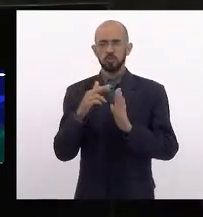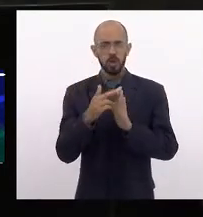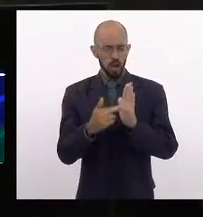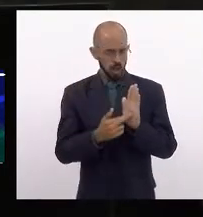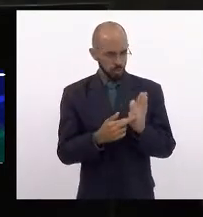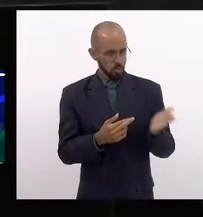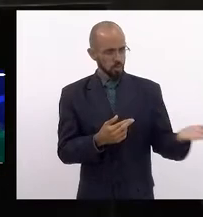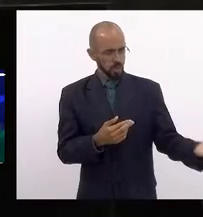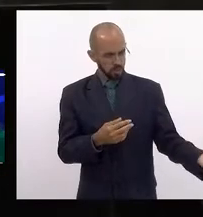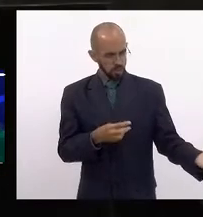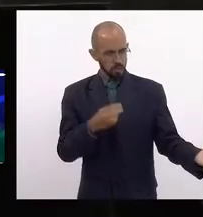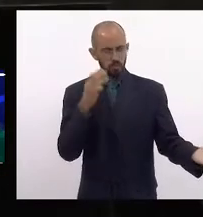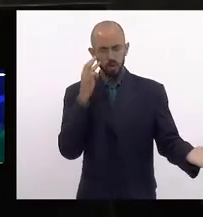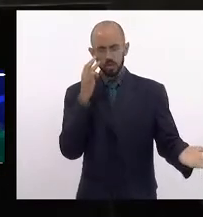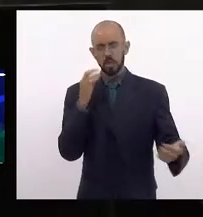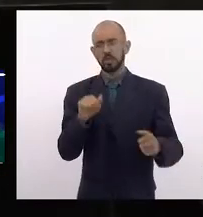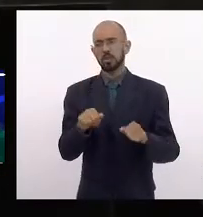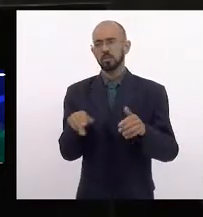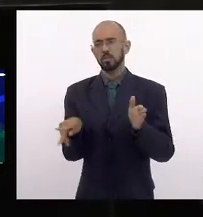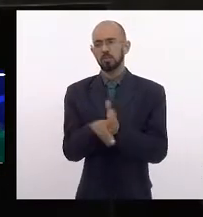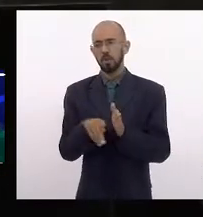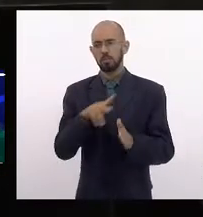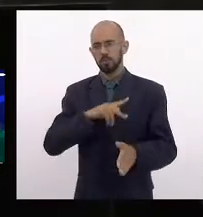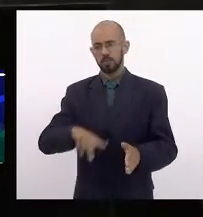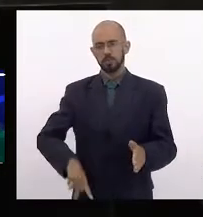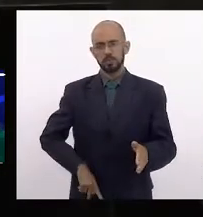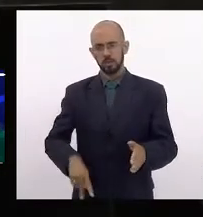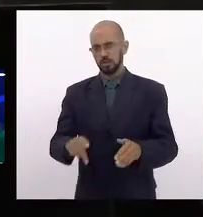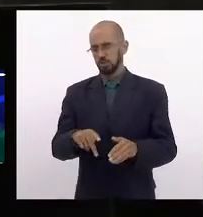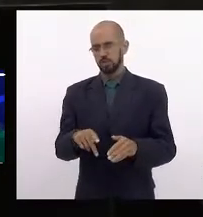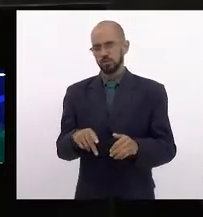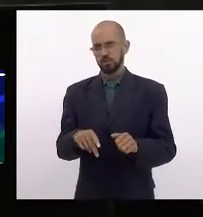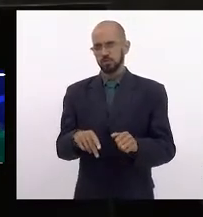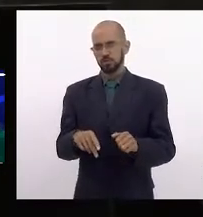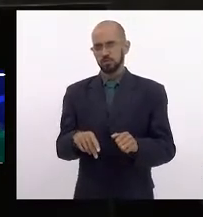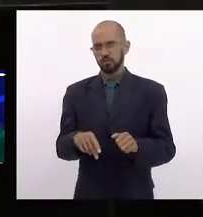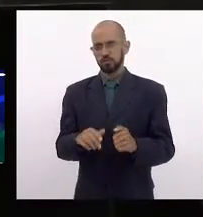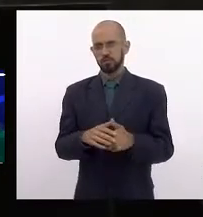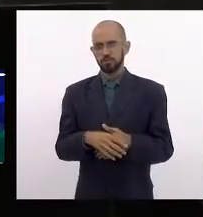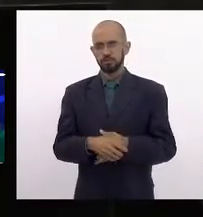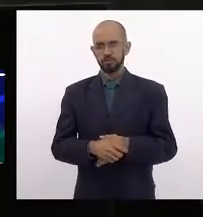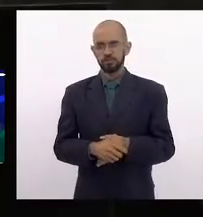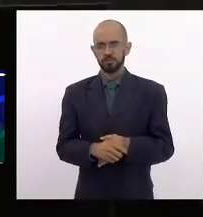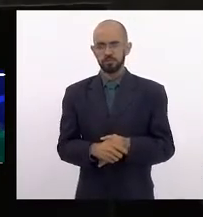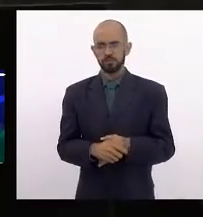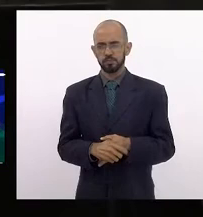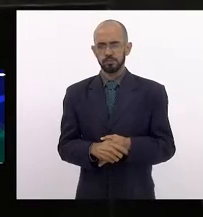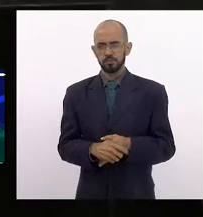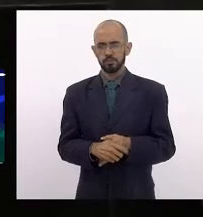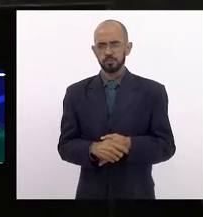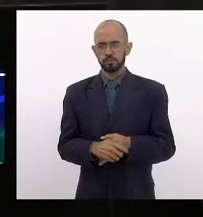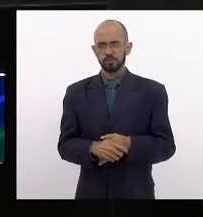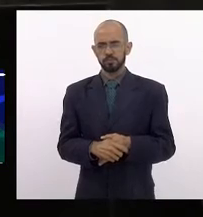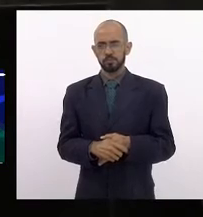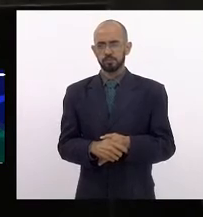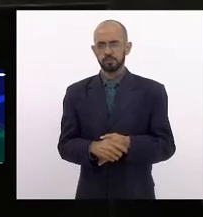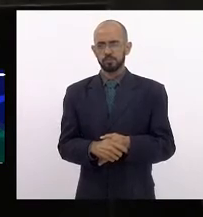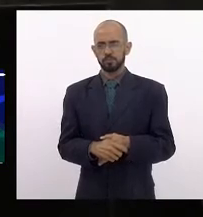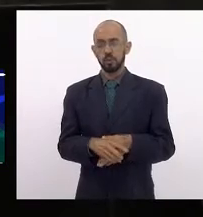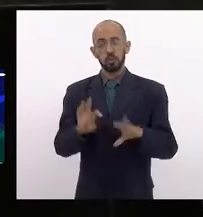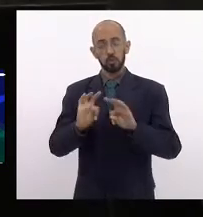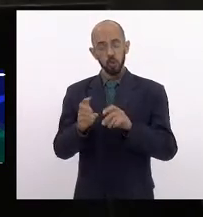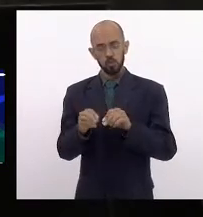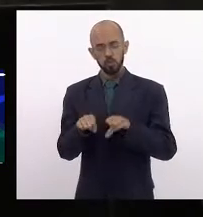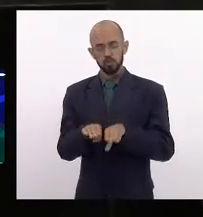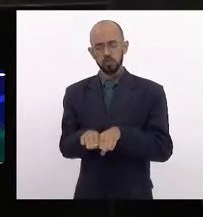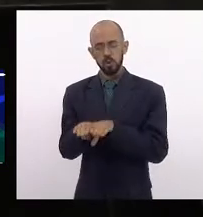Deputado de waldeck carneiro e o próprio Presidente por unanimidade e como é que se